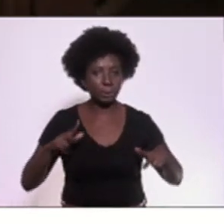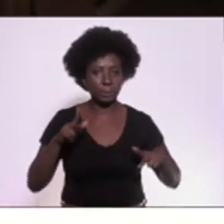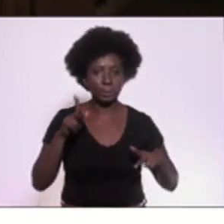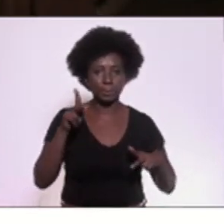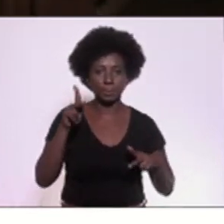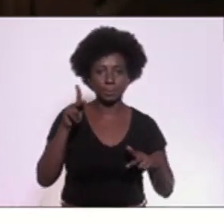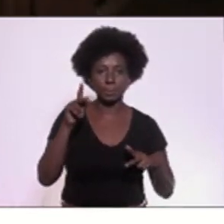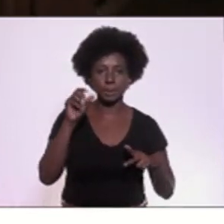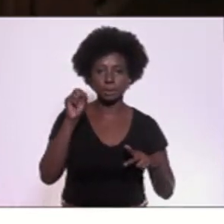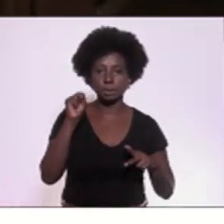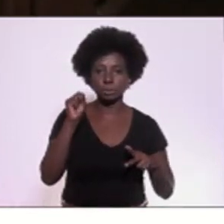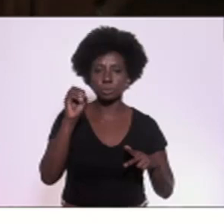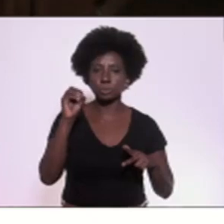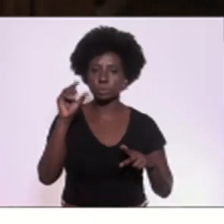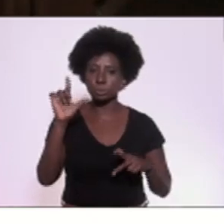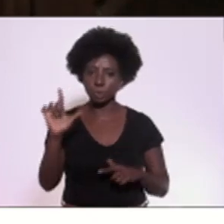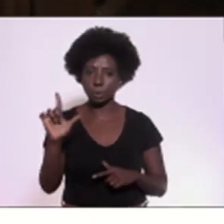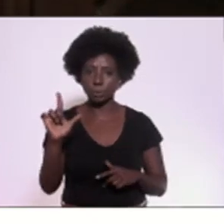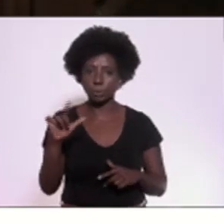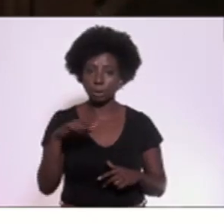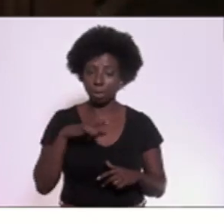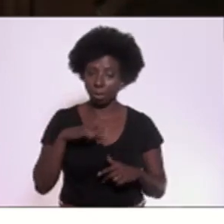eu fico aqui